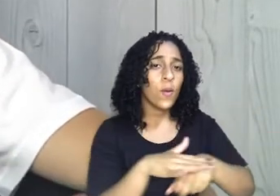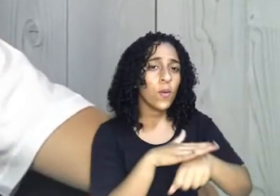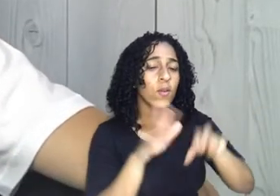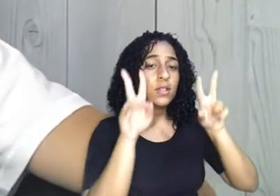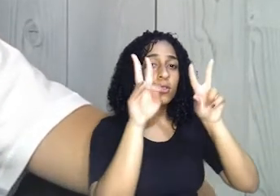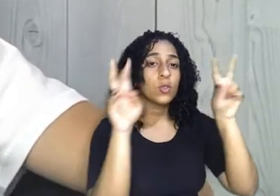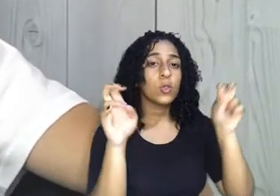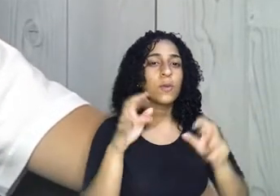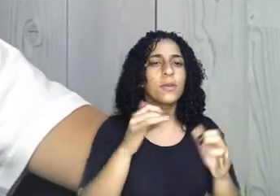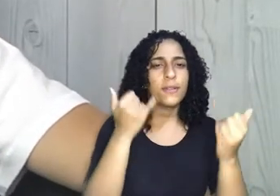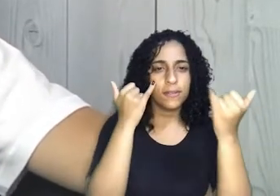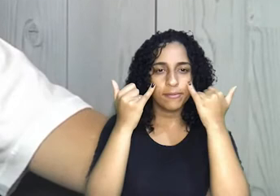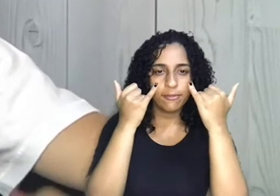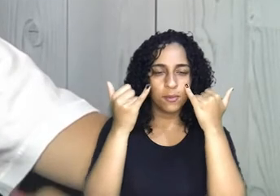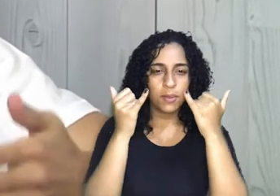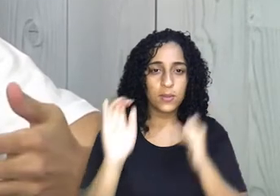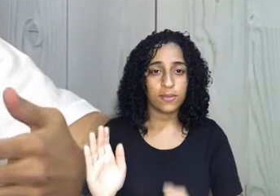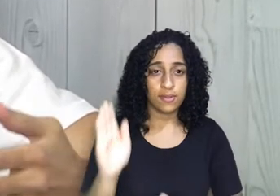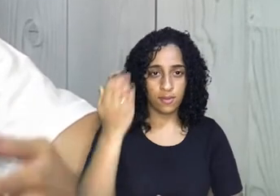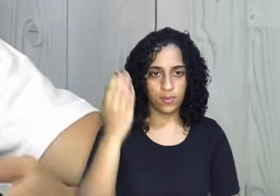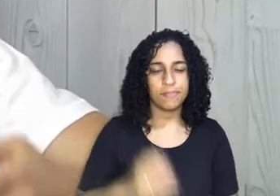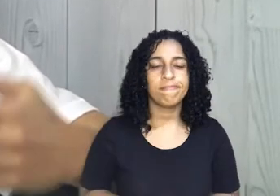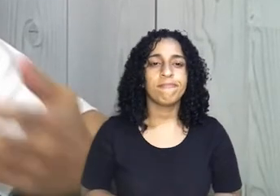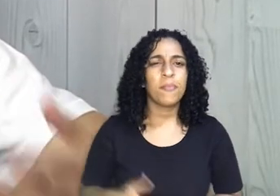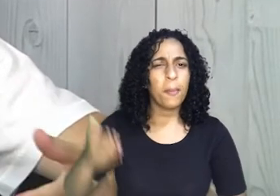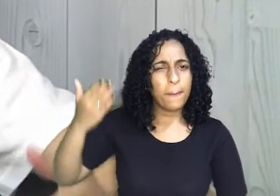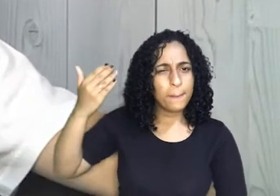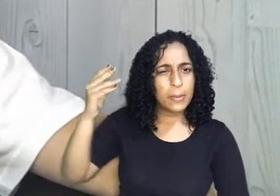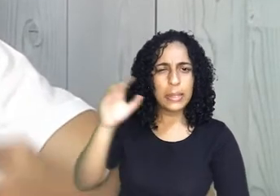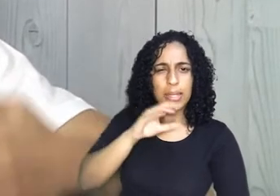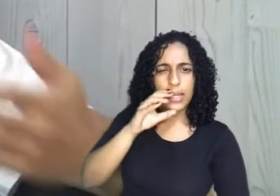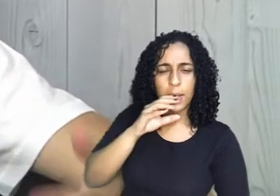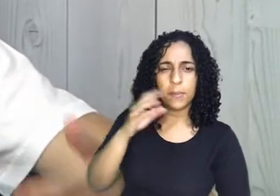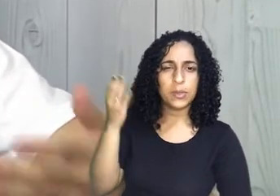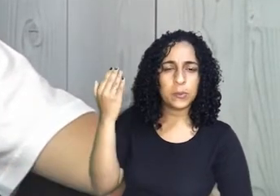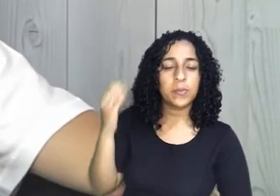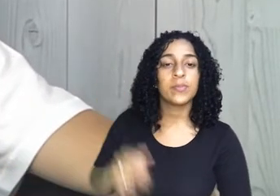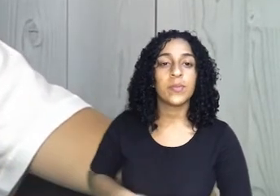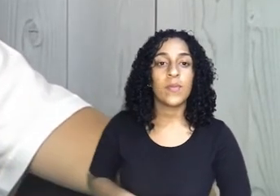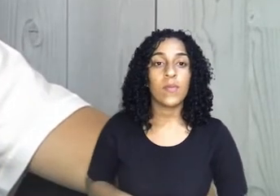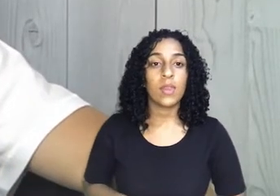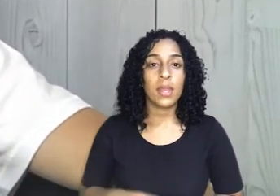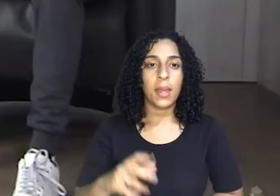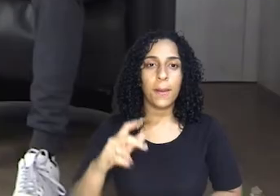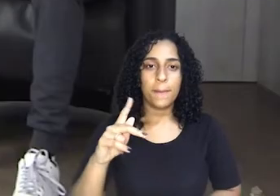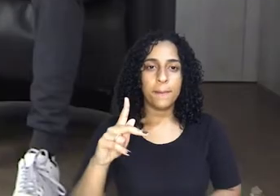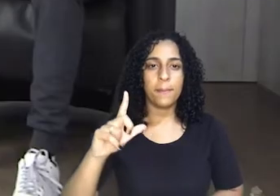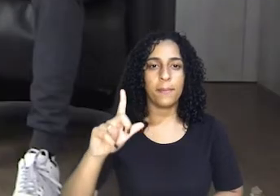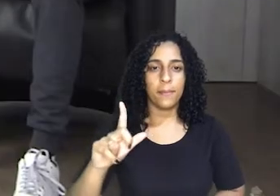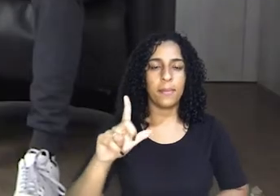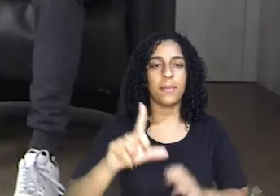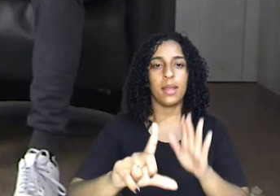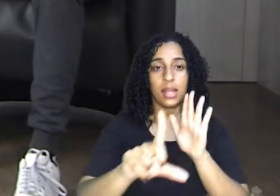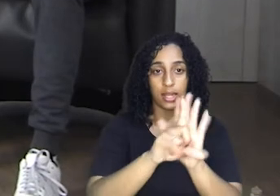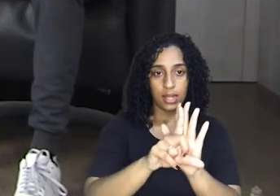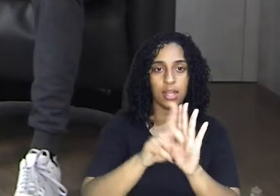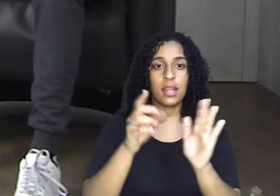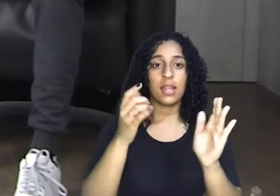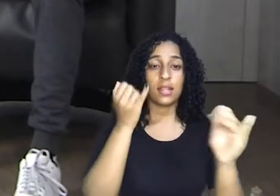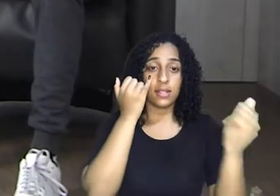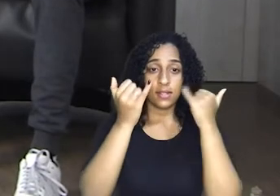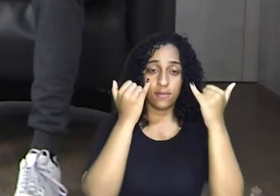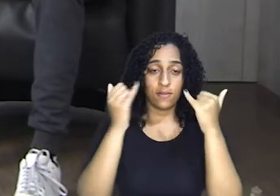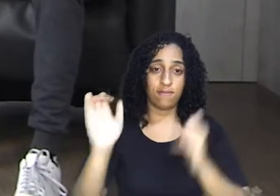fake News né Alexia e recentemente estava tramitando no Congresso a pele das fake News